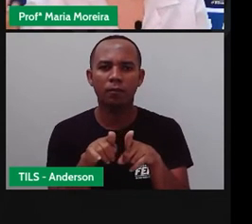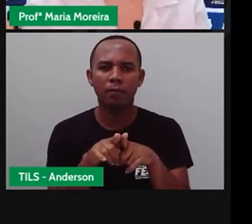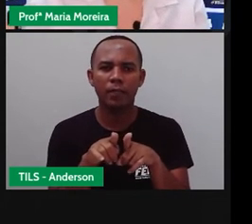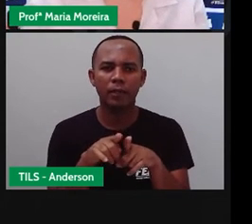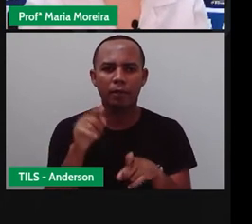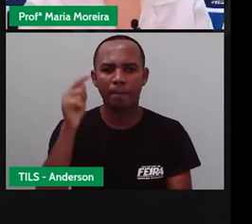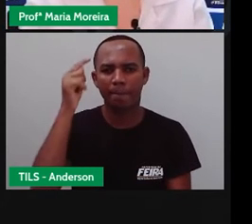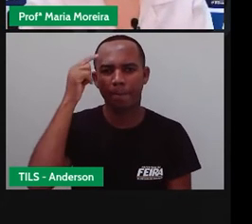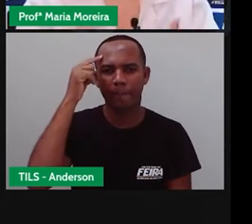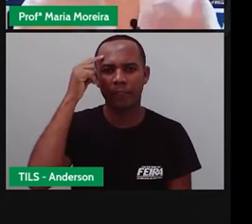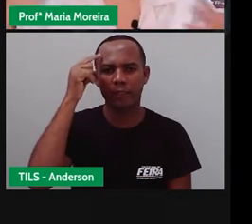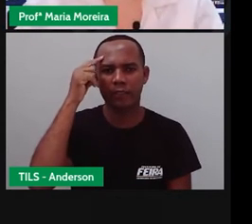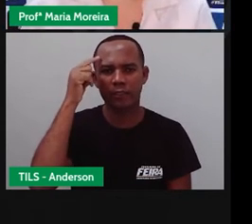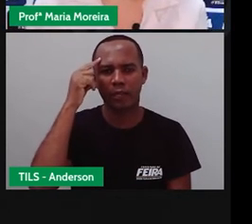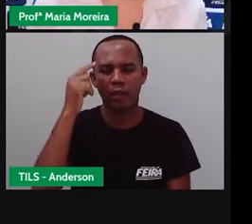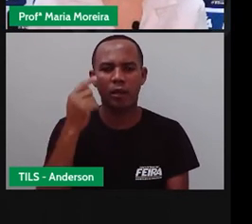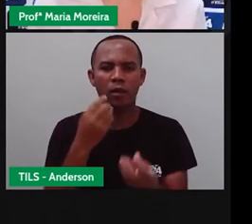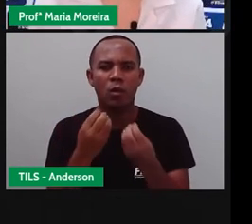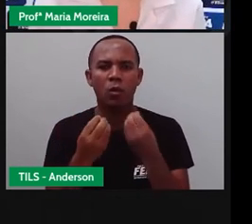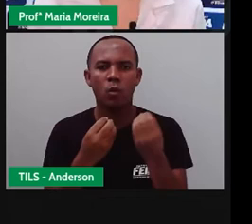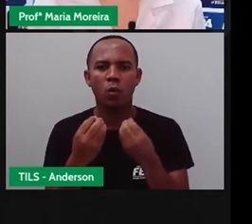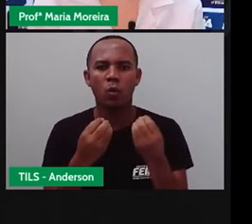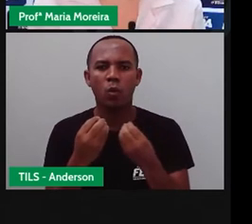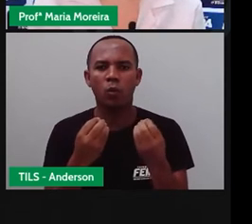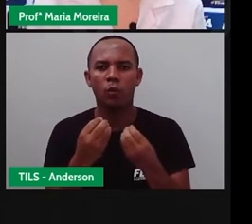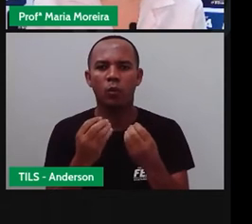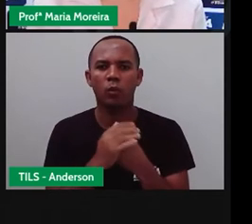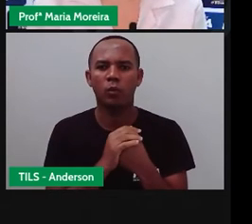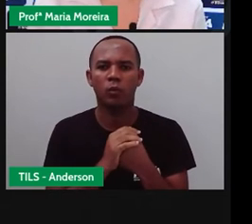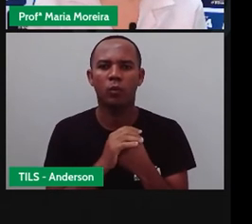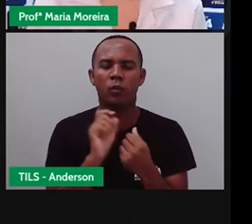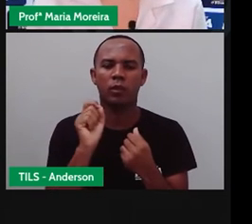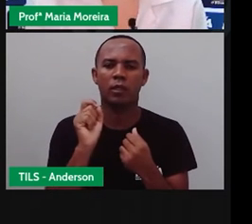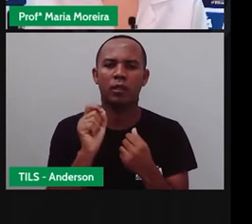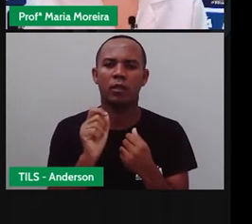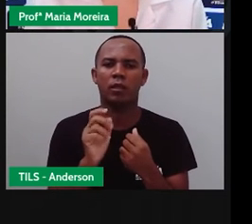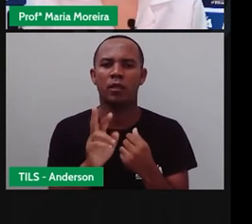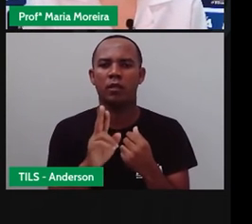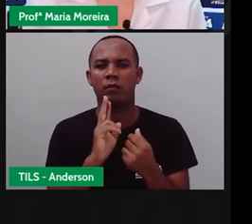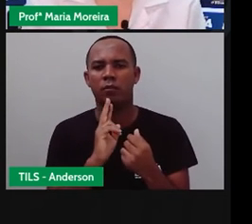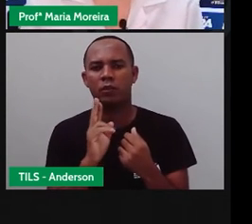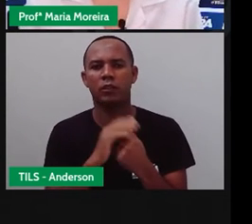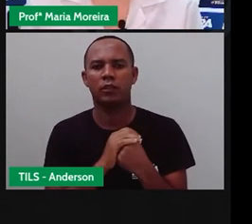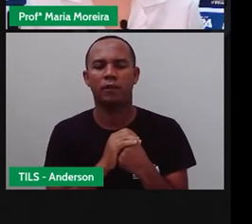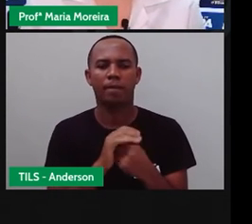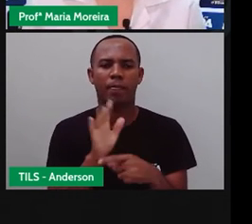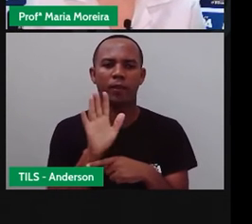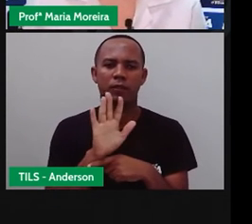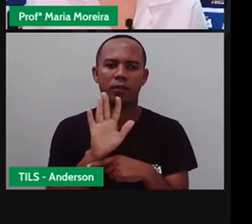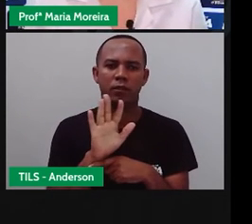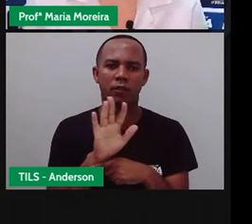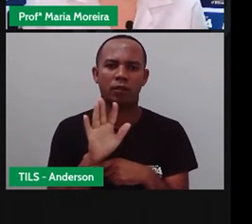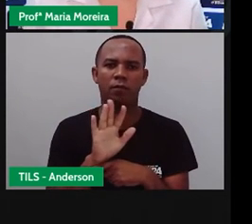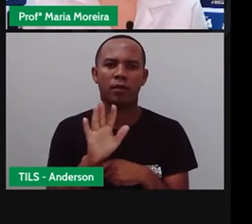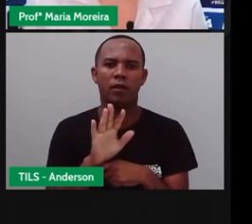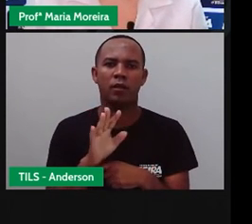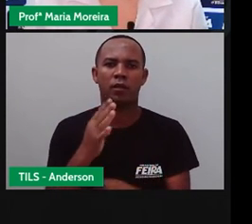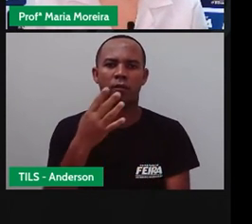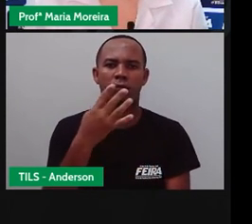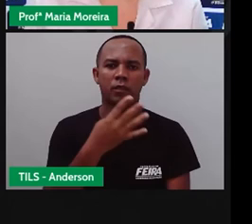que pensar sobre o kit e fato será respondido o cinema cabe